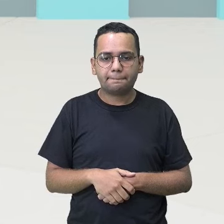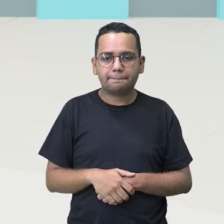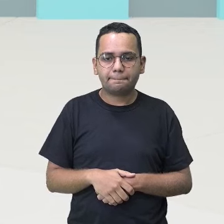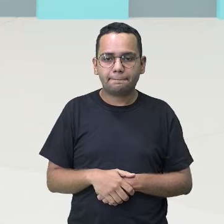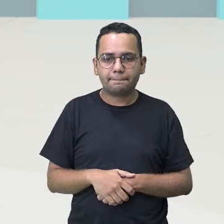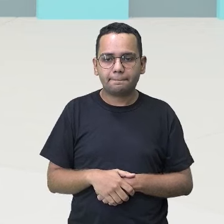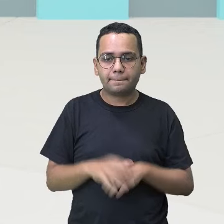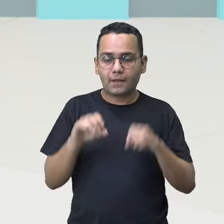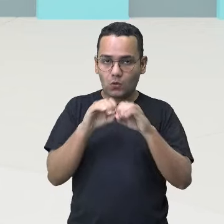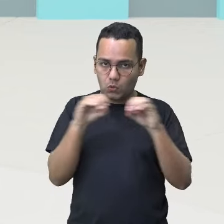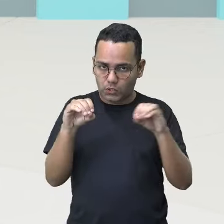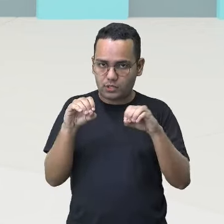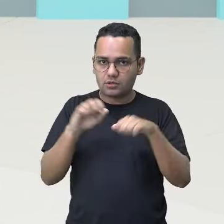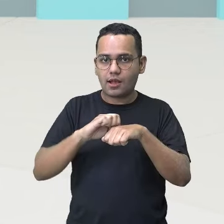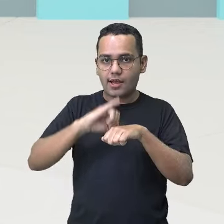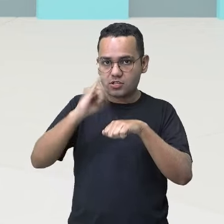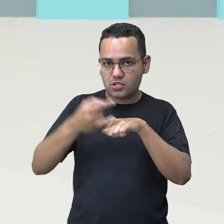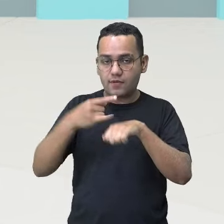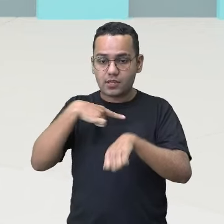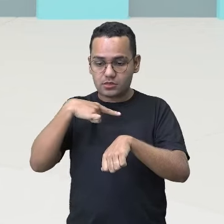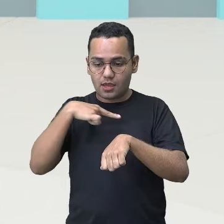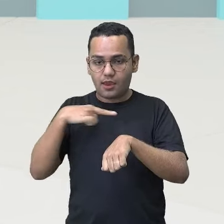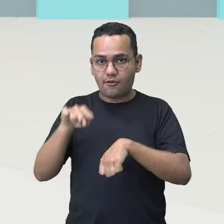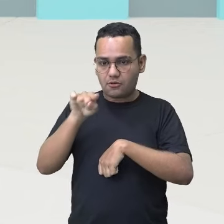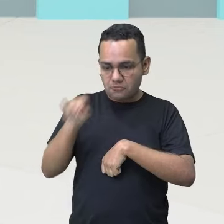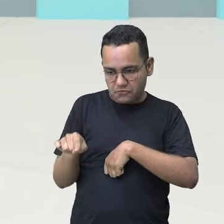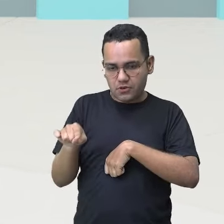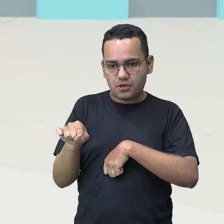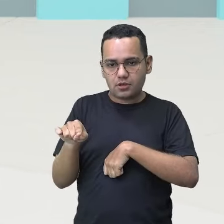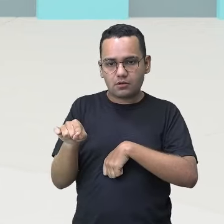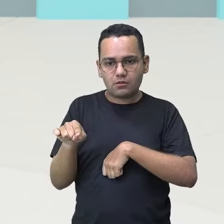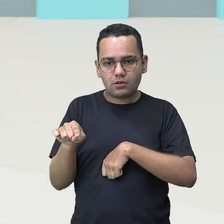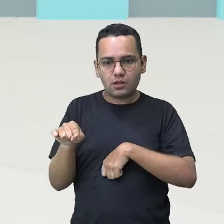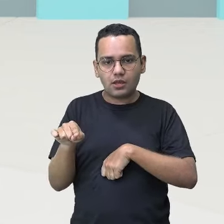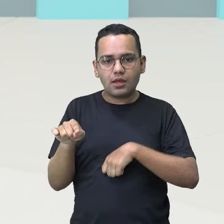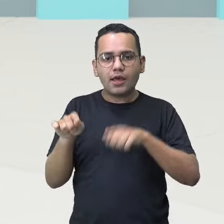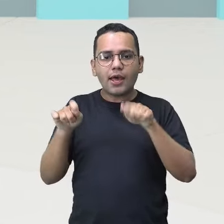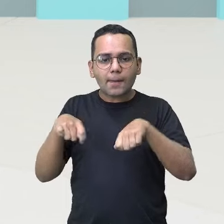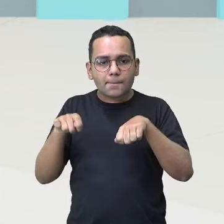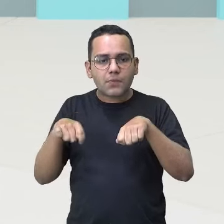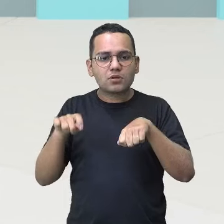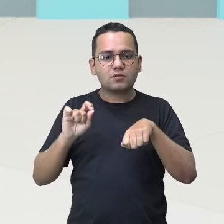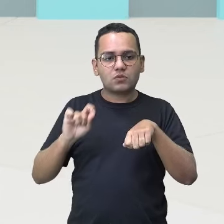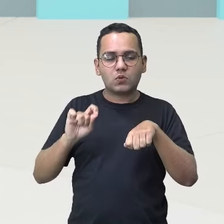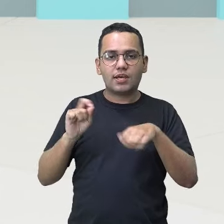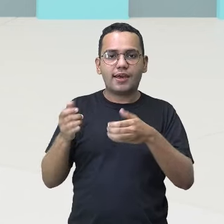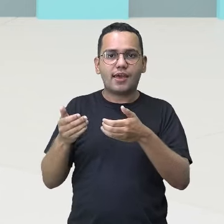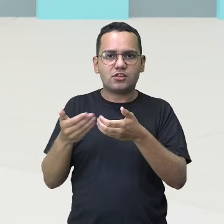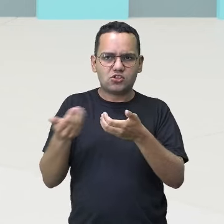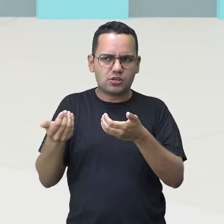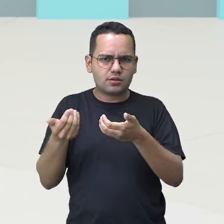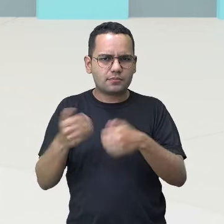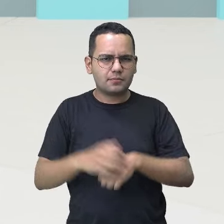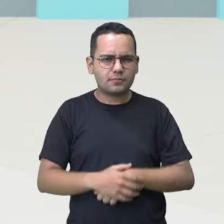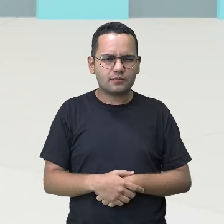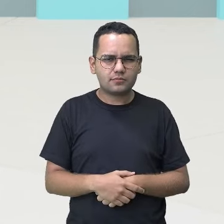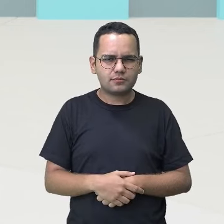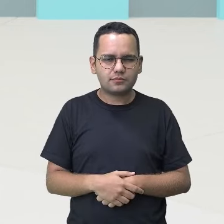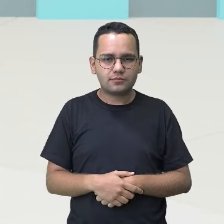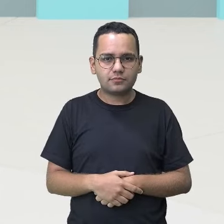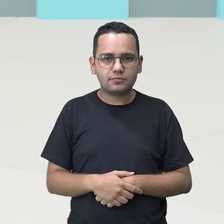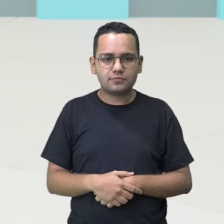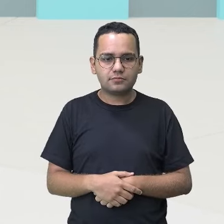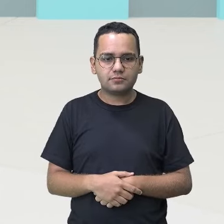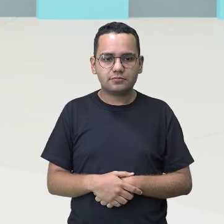caso adjetiva vem com vírgulas significa que eu posso apagar essa oração então se eu posso